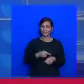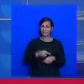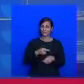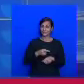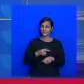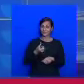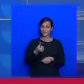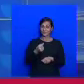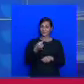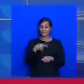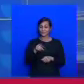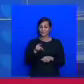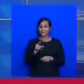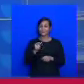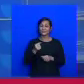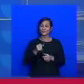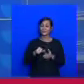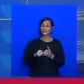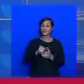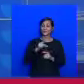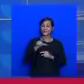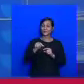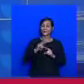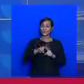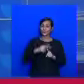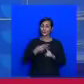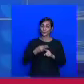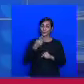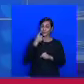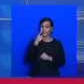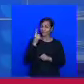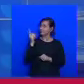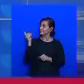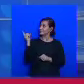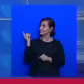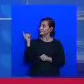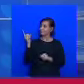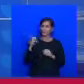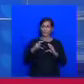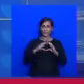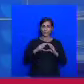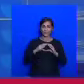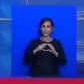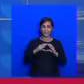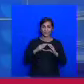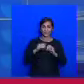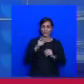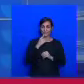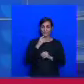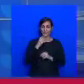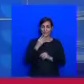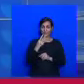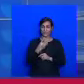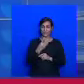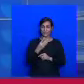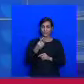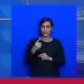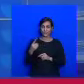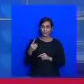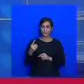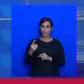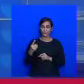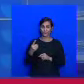e agora o sexto e último número do primeiro sorteio da Dupla Sena bola vermelha número 41 vermelha